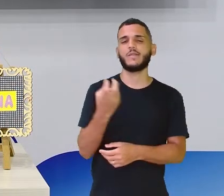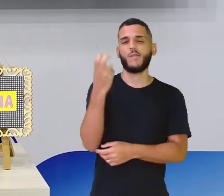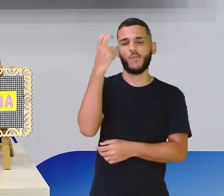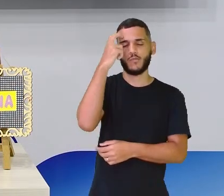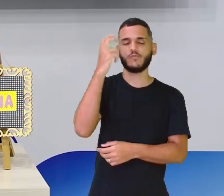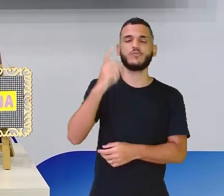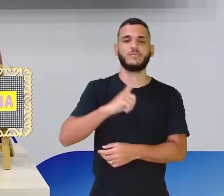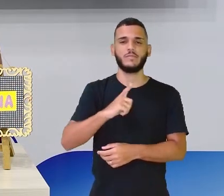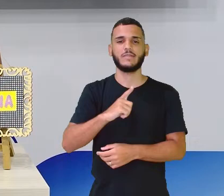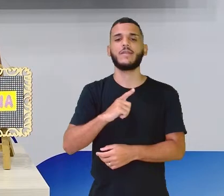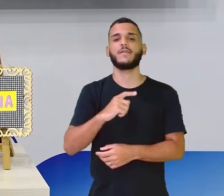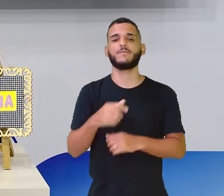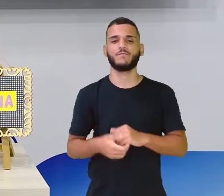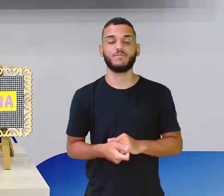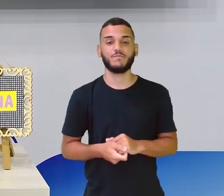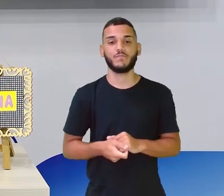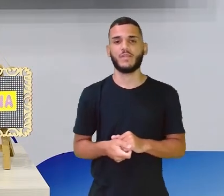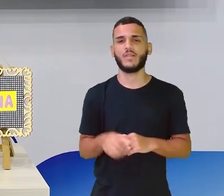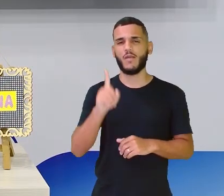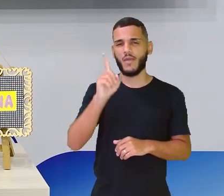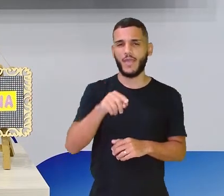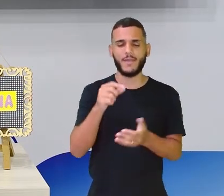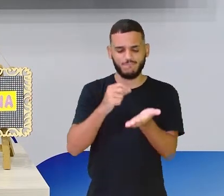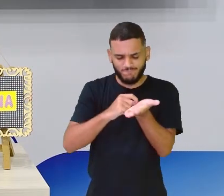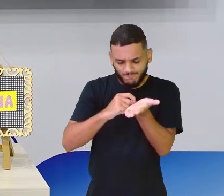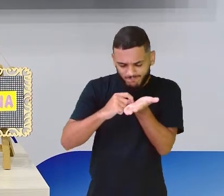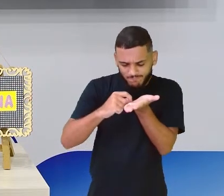nessa obra. Então, esse é um traço bastante